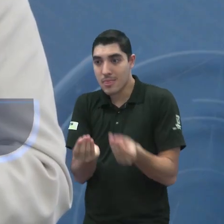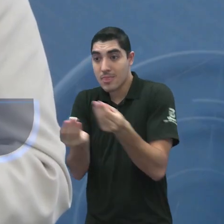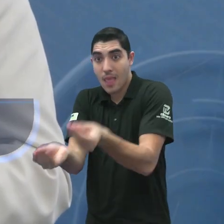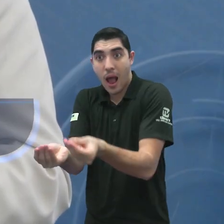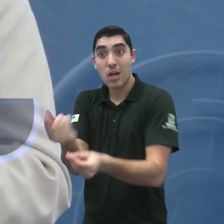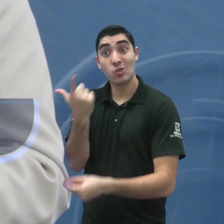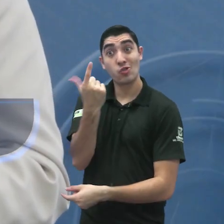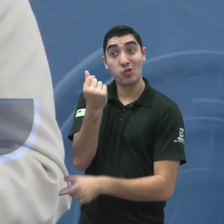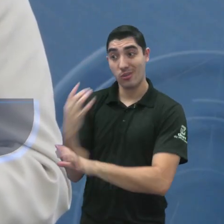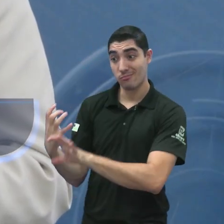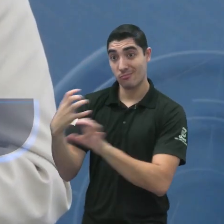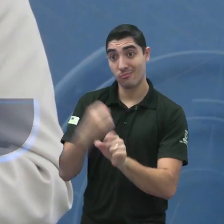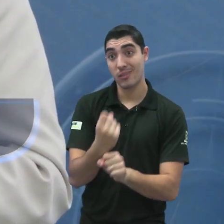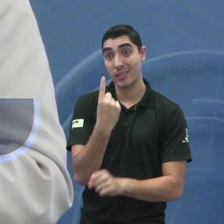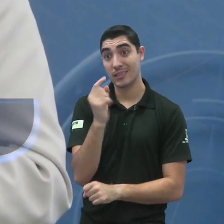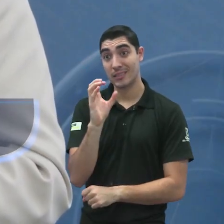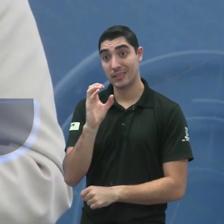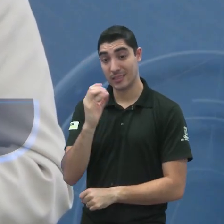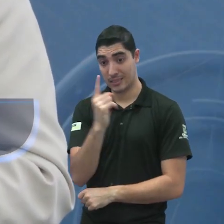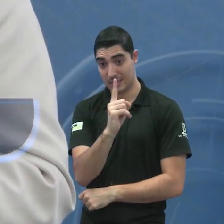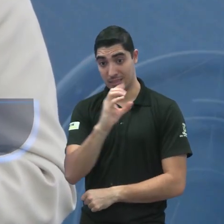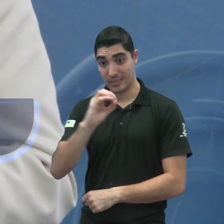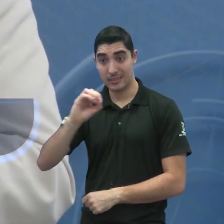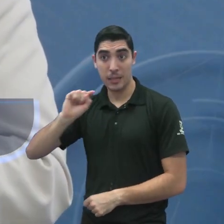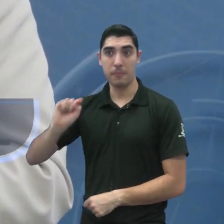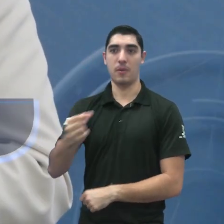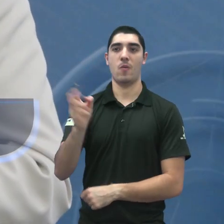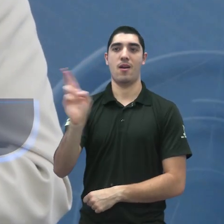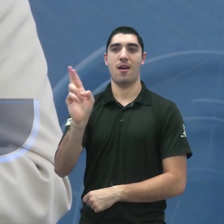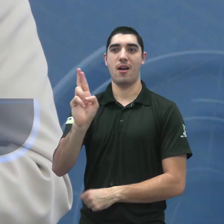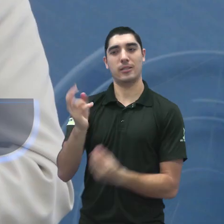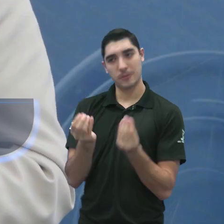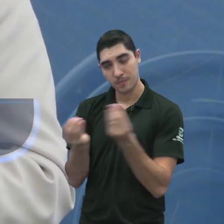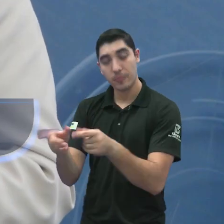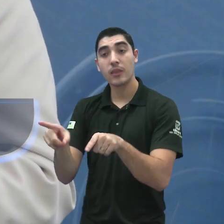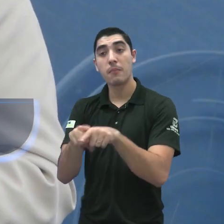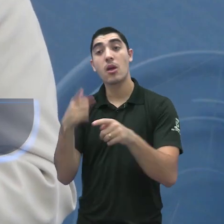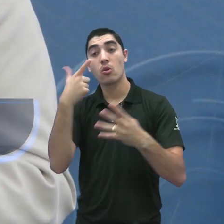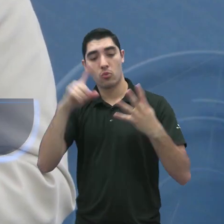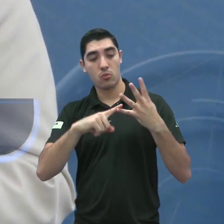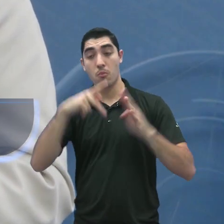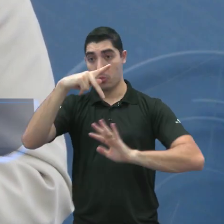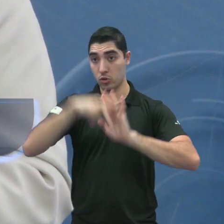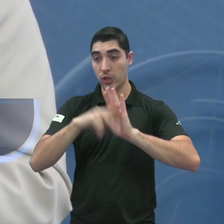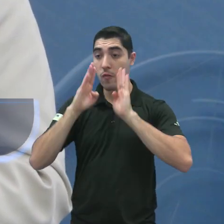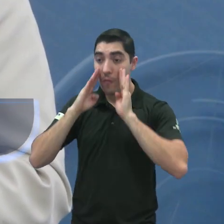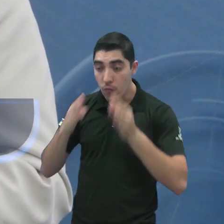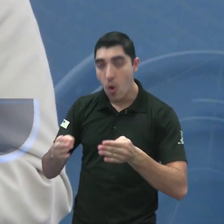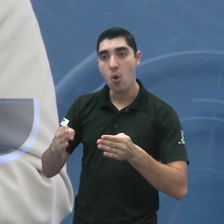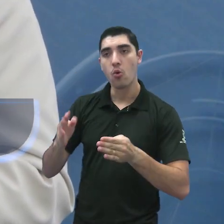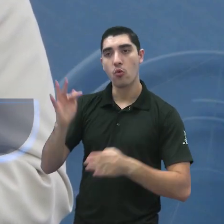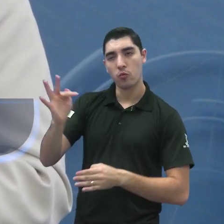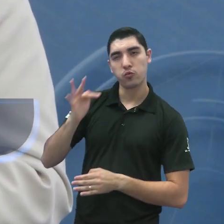reais. E a Bolsa Futuro Digital é voltada para jovens de 15 a 19 anos,